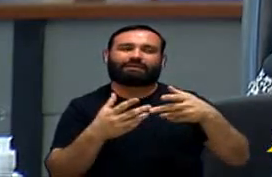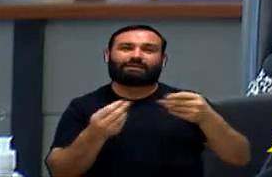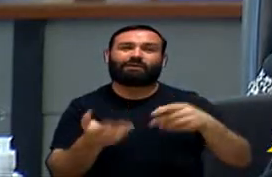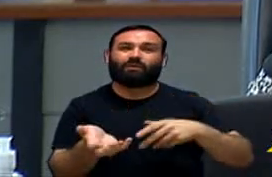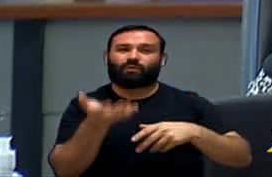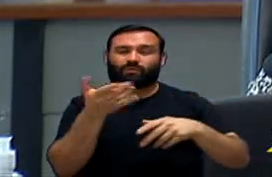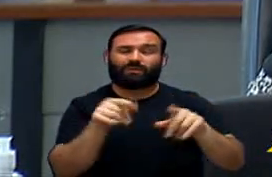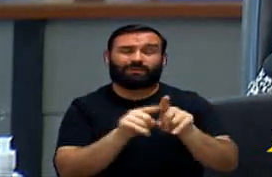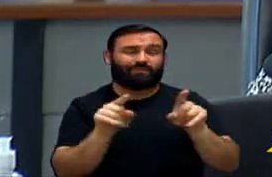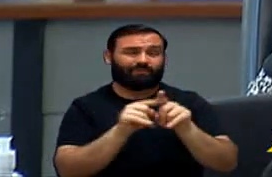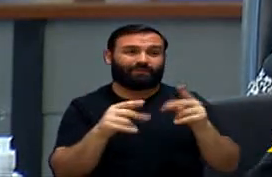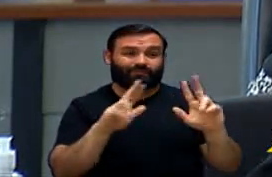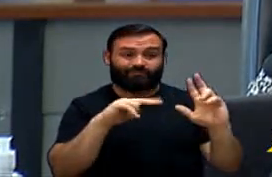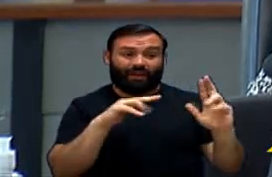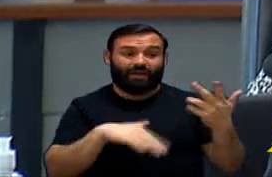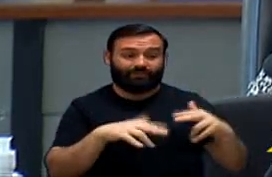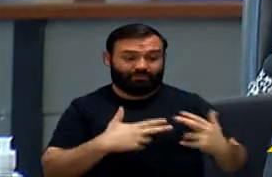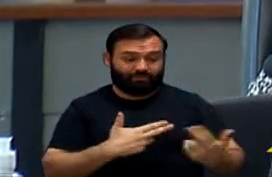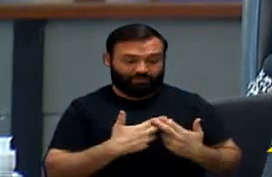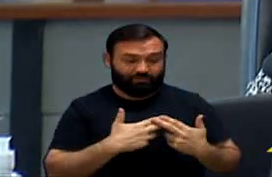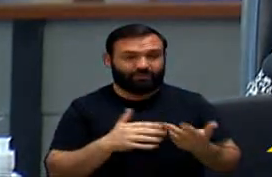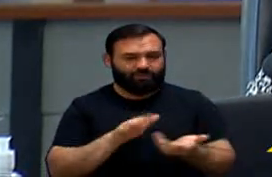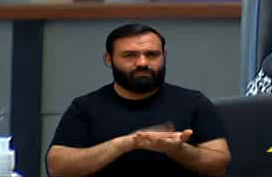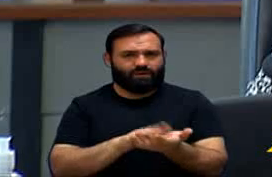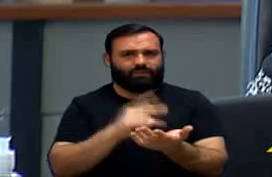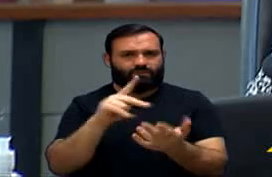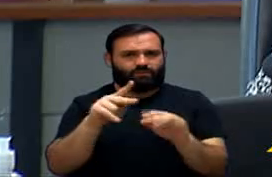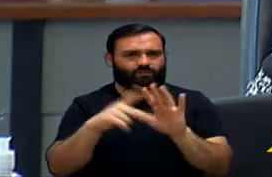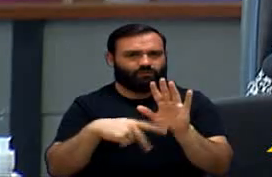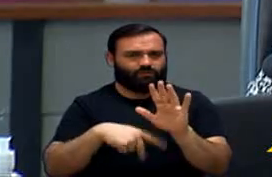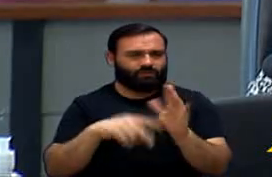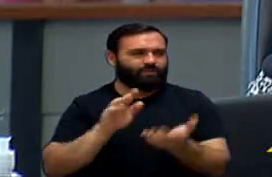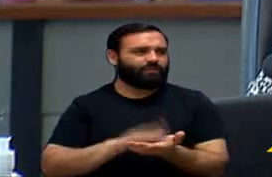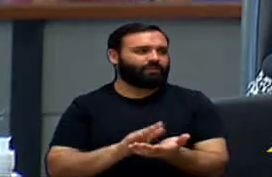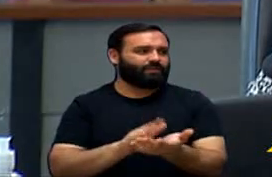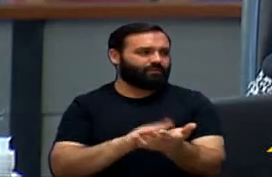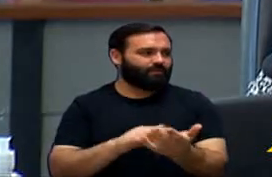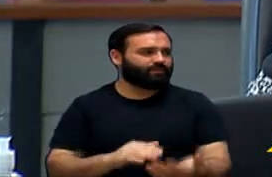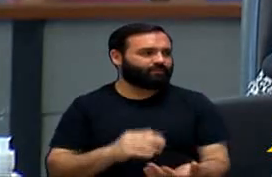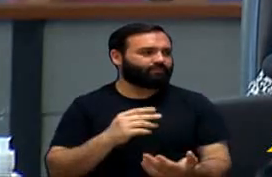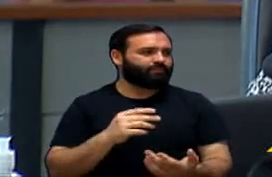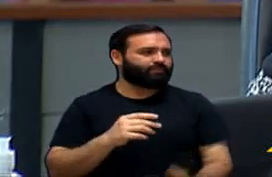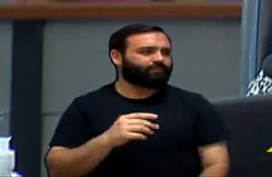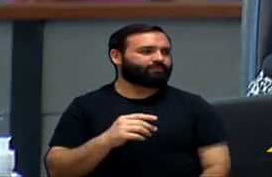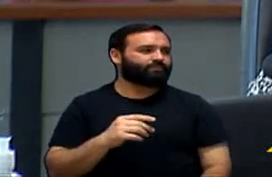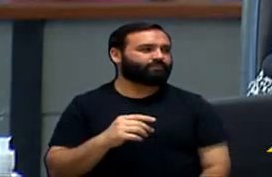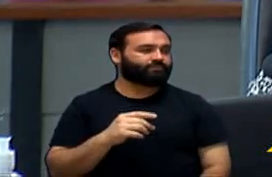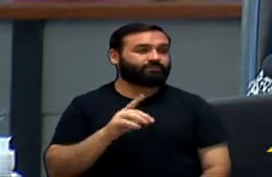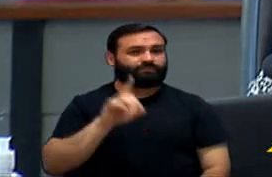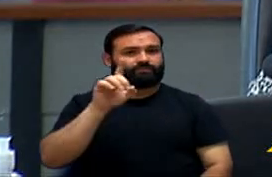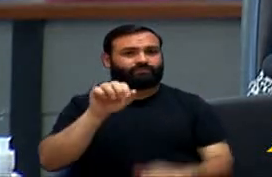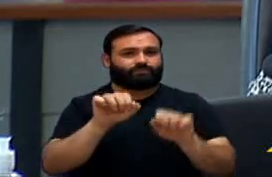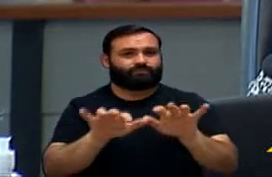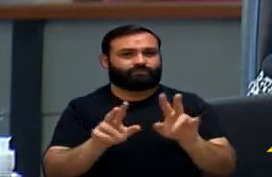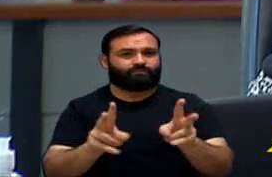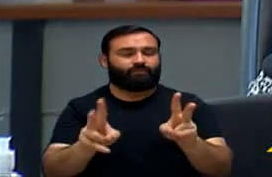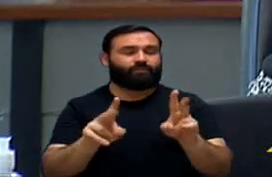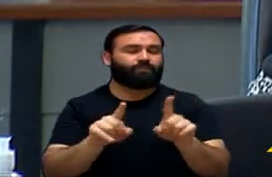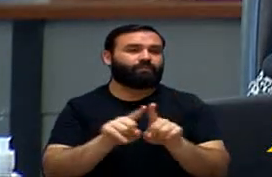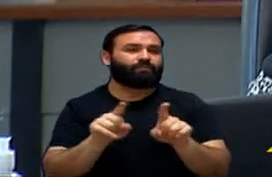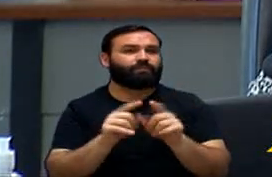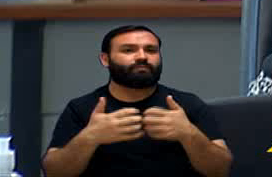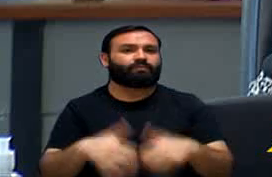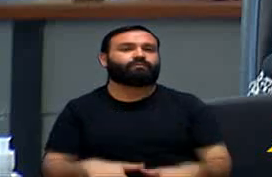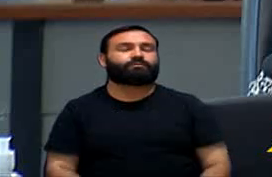levando uma seela vi parabéns pelo projeto Parabéns comissão que Deus abençoe que dê certo